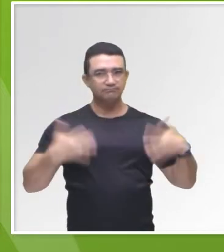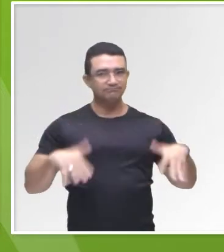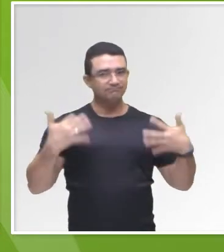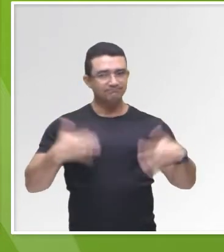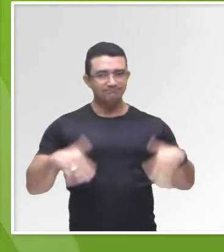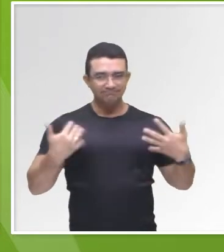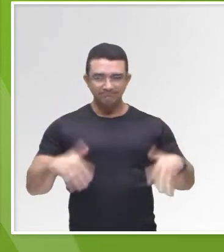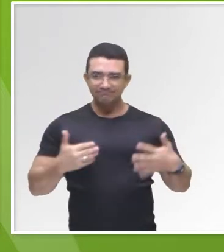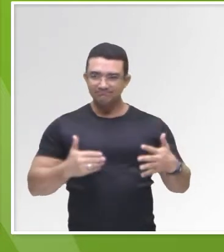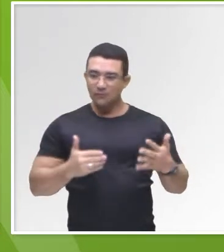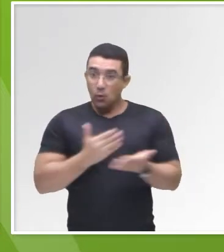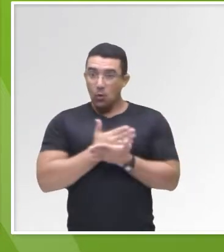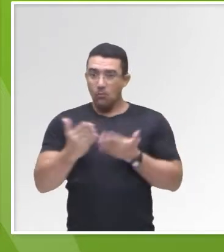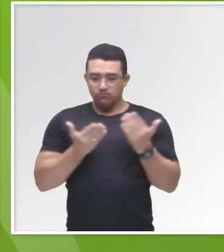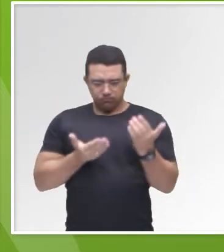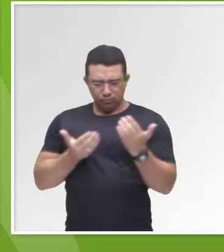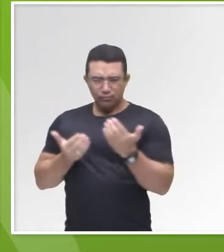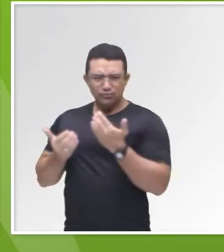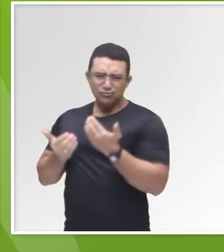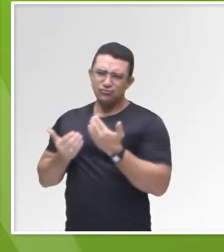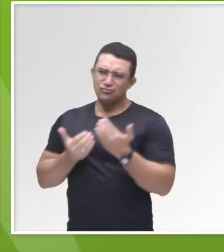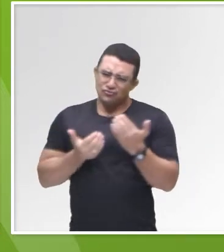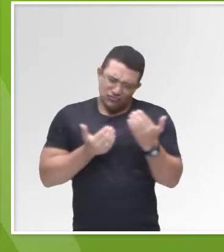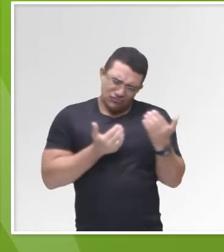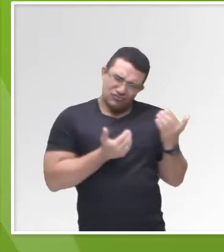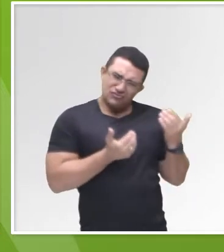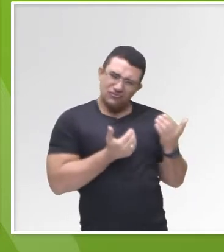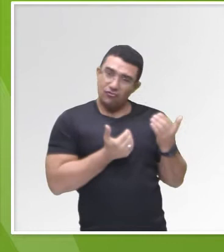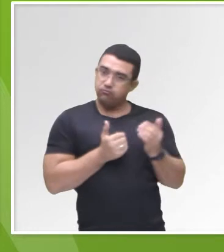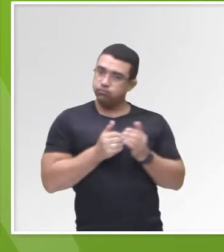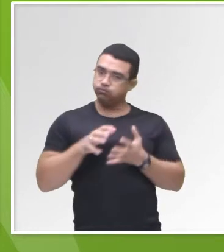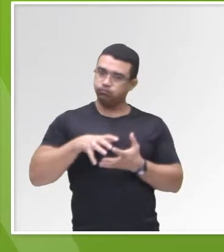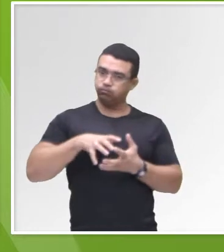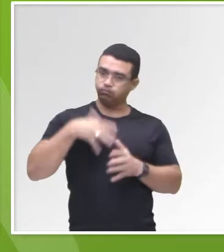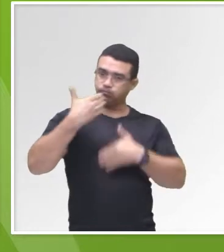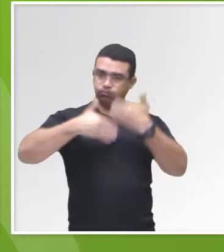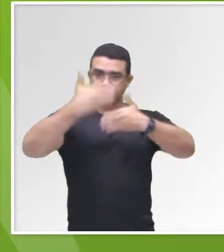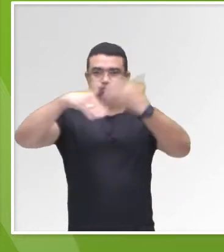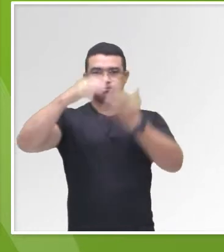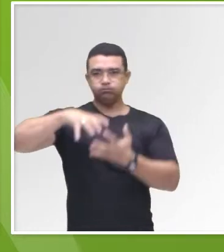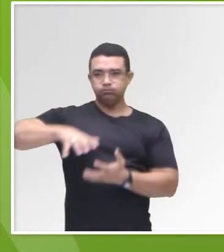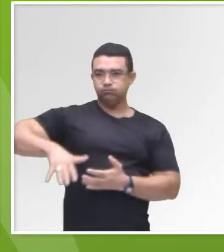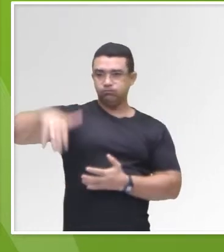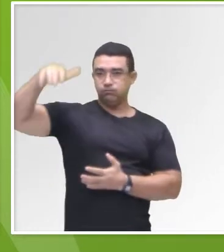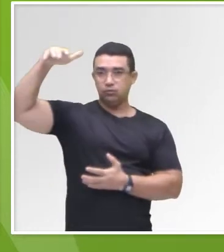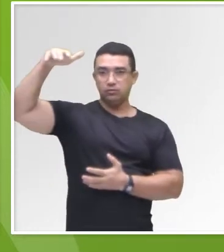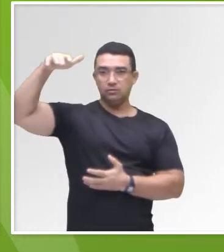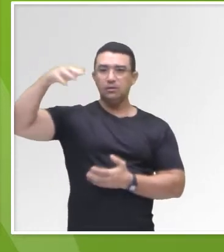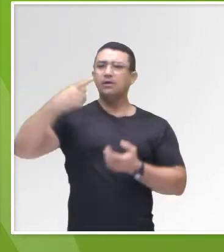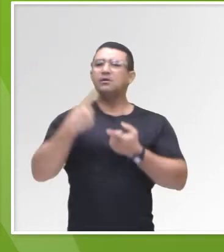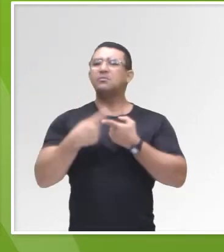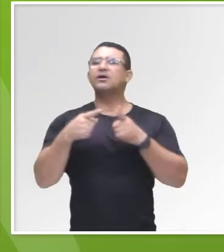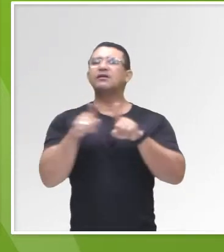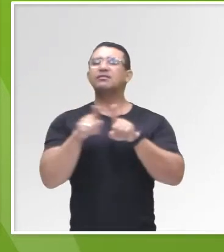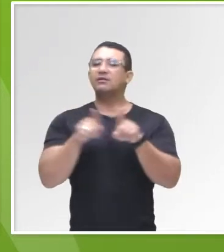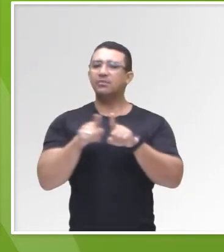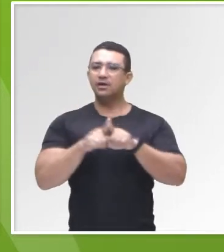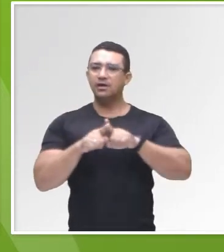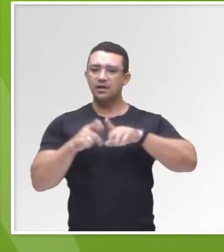vai crescendo, fica bem grande, né, mais alto e desenvolvida. E outras perguntas, né, como por que as nossas unhas e os